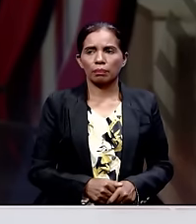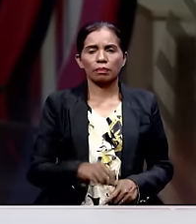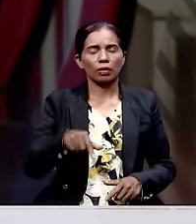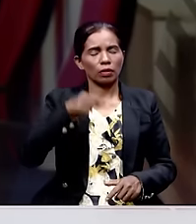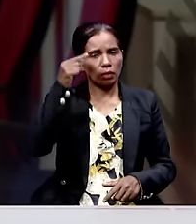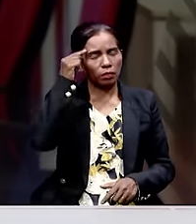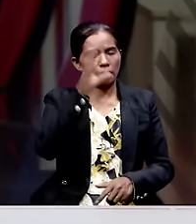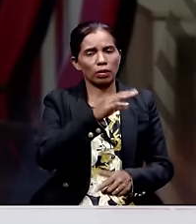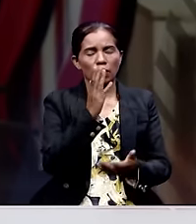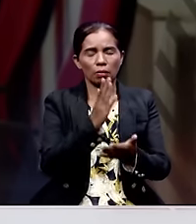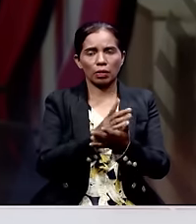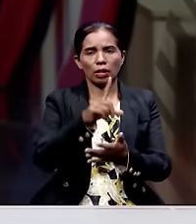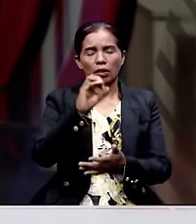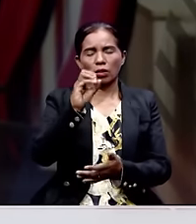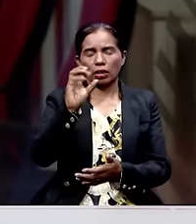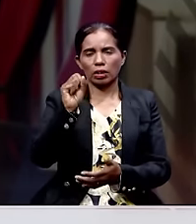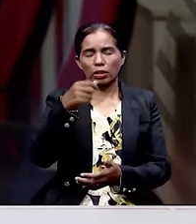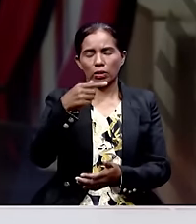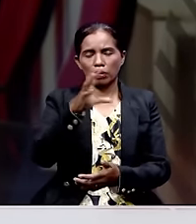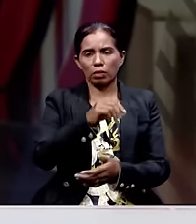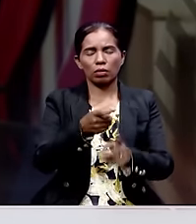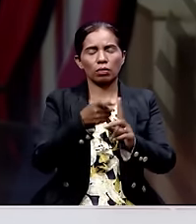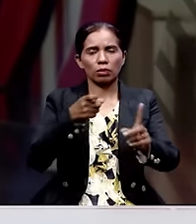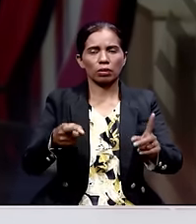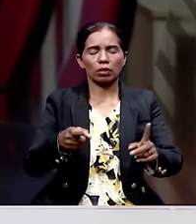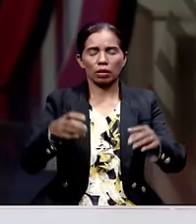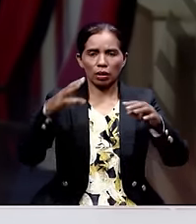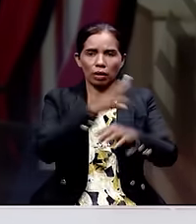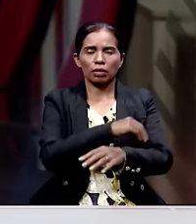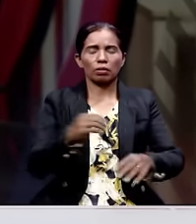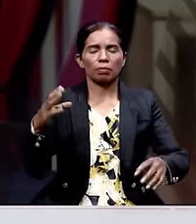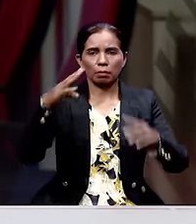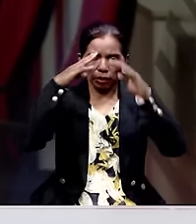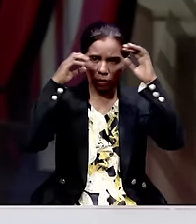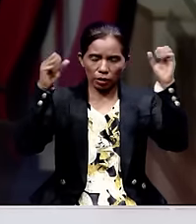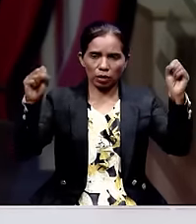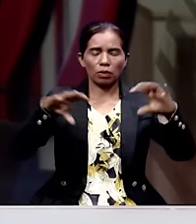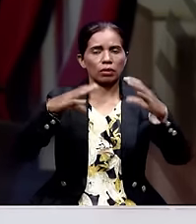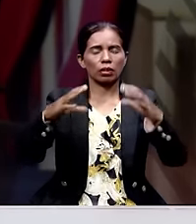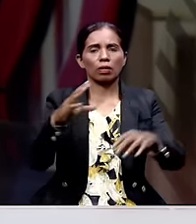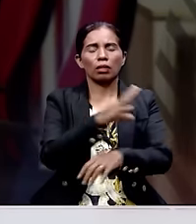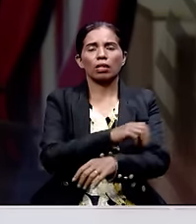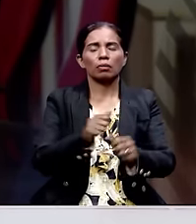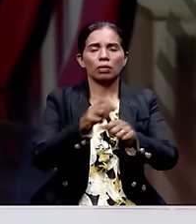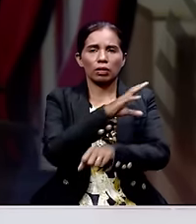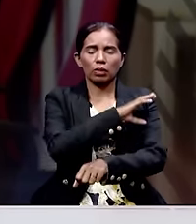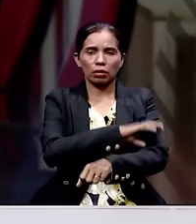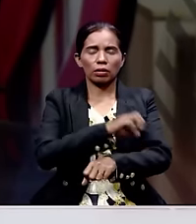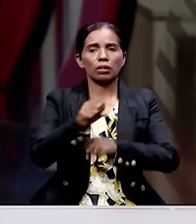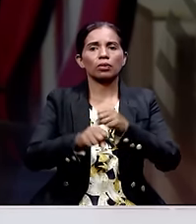governo exonera Longuinho Sarmando, Rússia, cargo presidente do Conselho de Administração, Instituto Nacional de Segurança